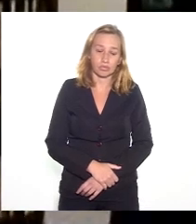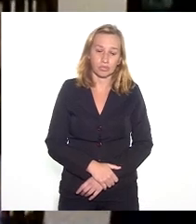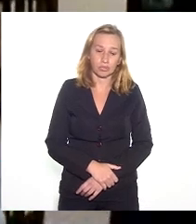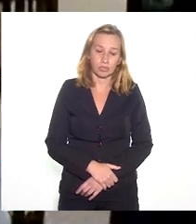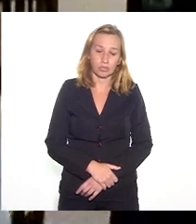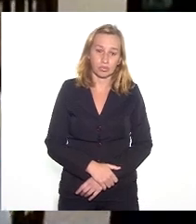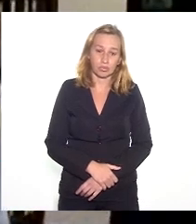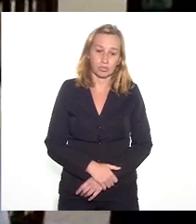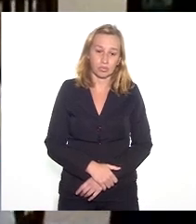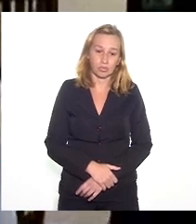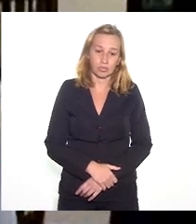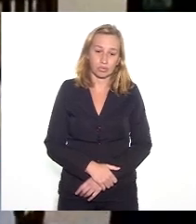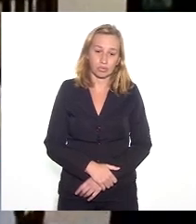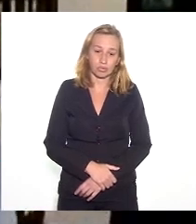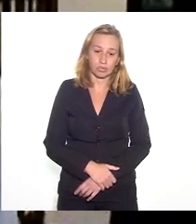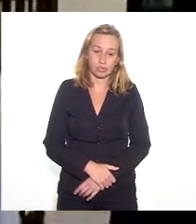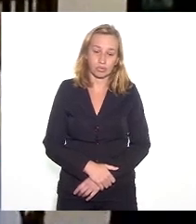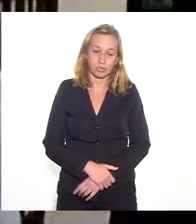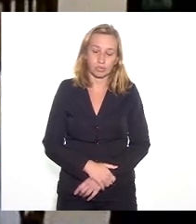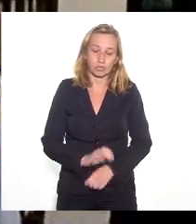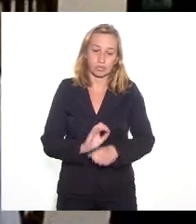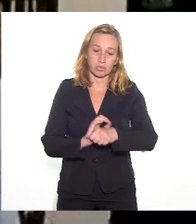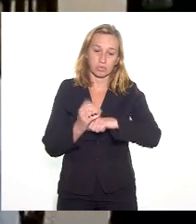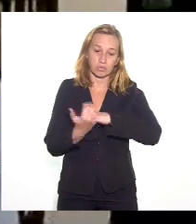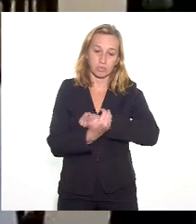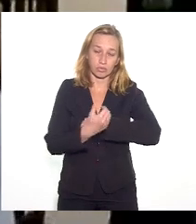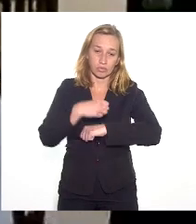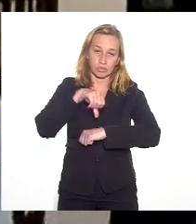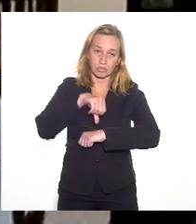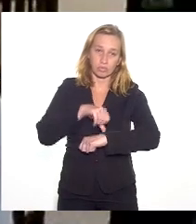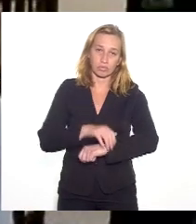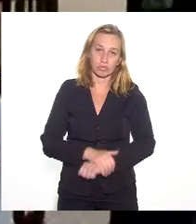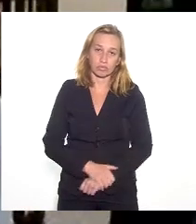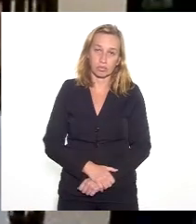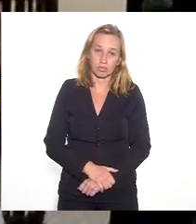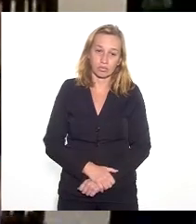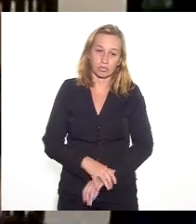exatamente pela Covid-19.